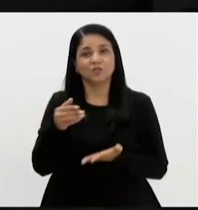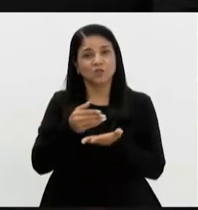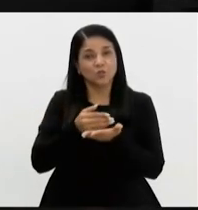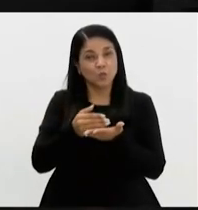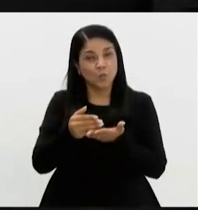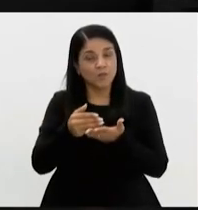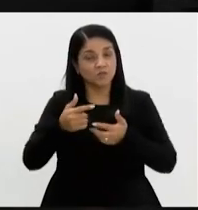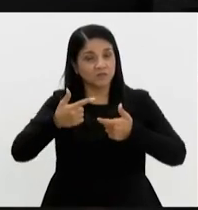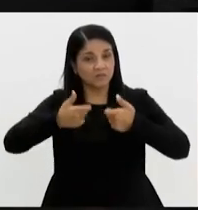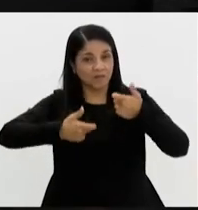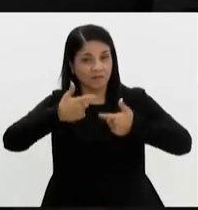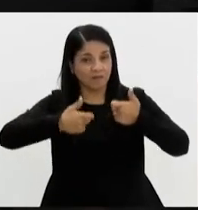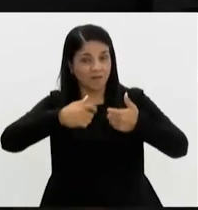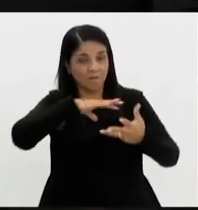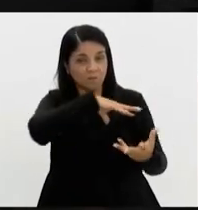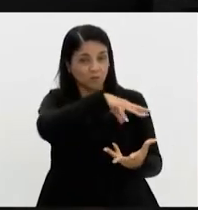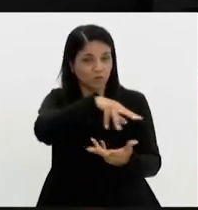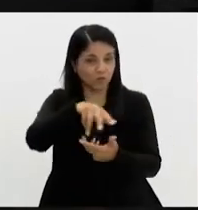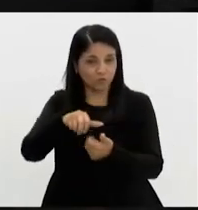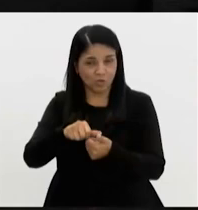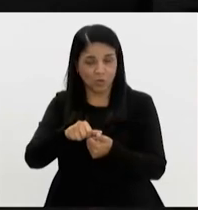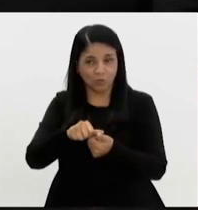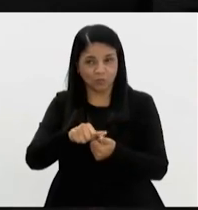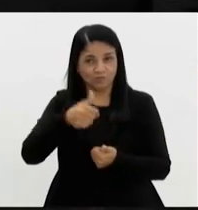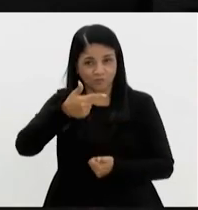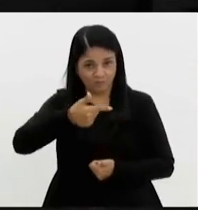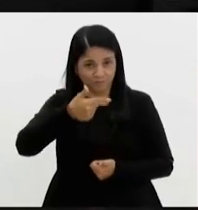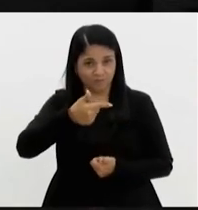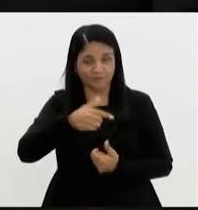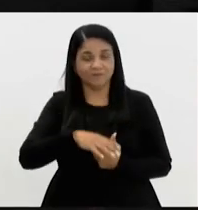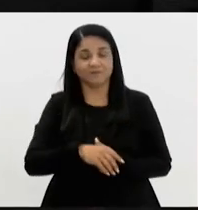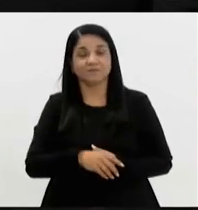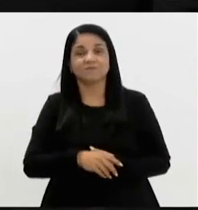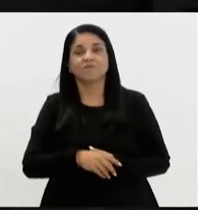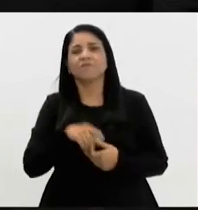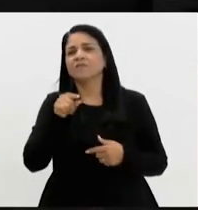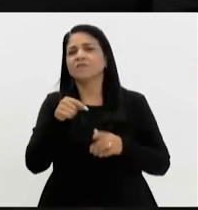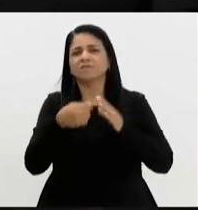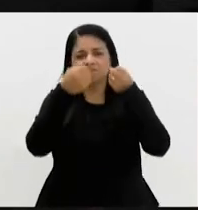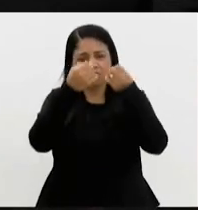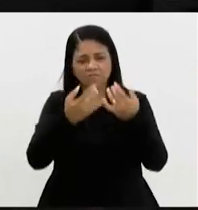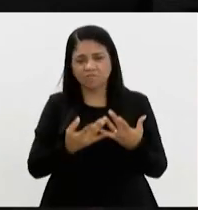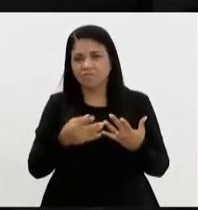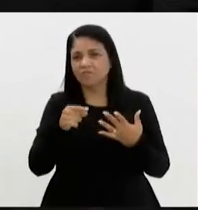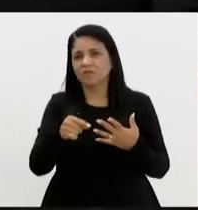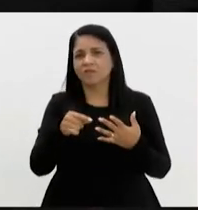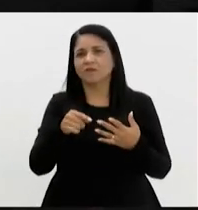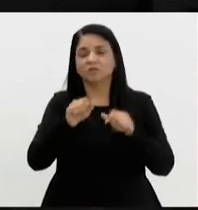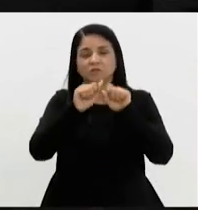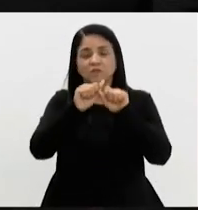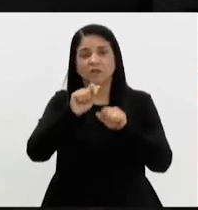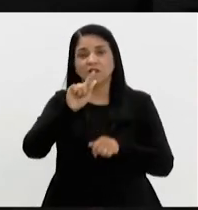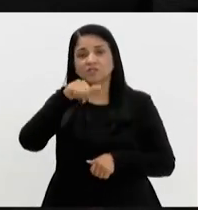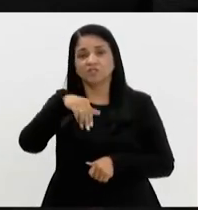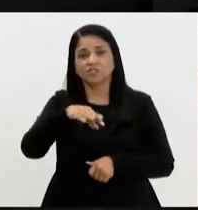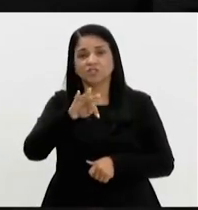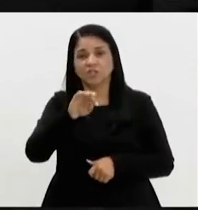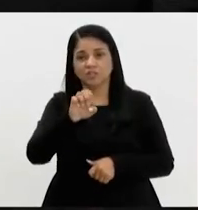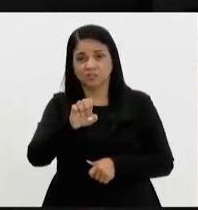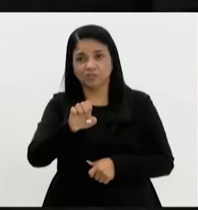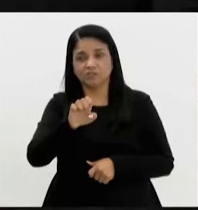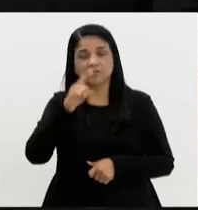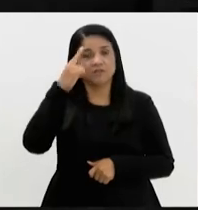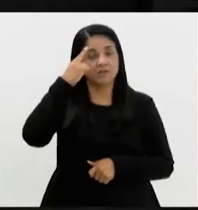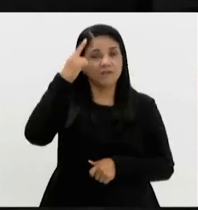uma guerra mundial senhor citou aqui n a questão das variações dos agentes identitários notadamente das